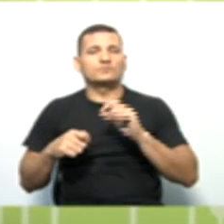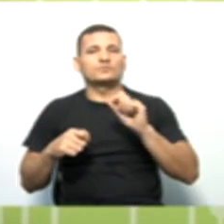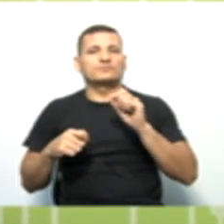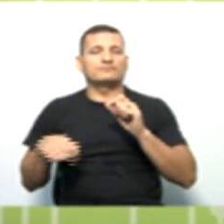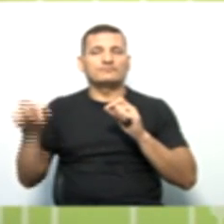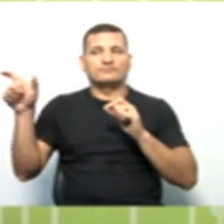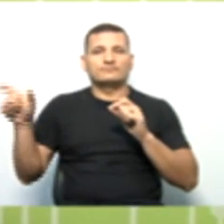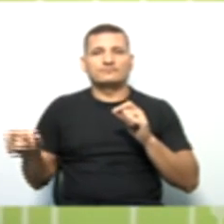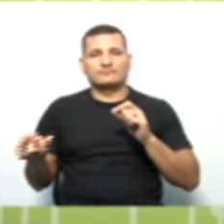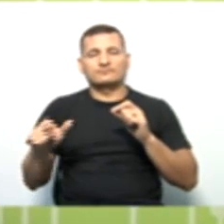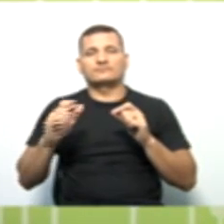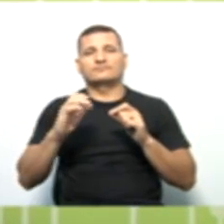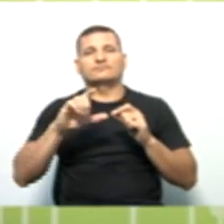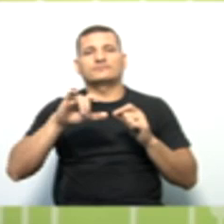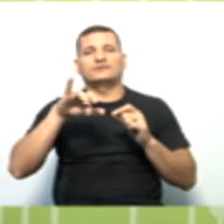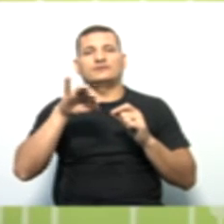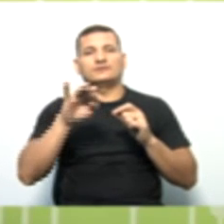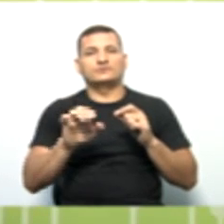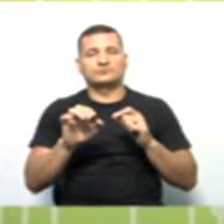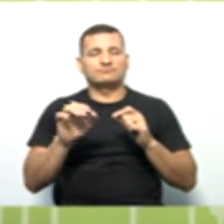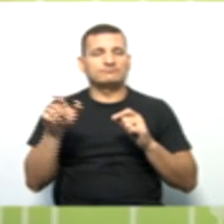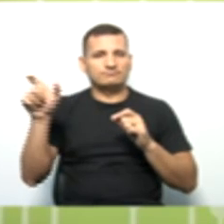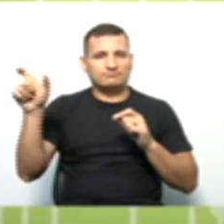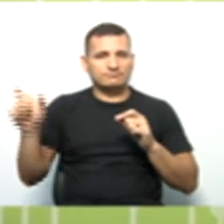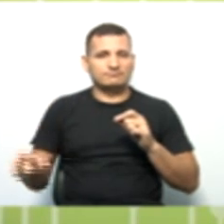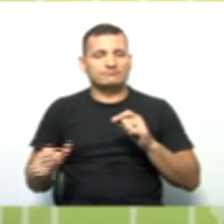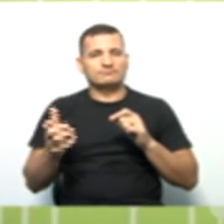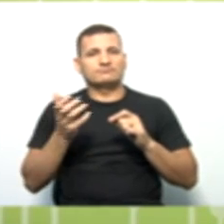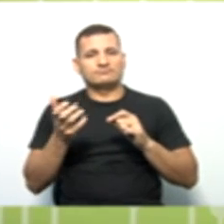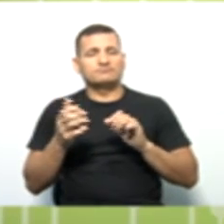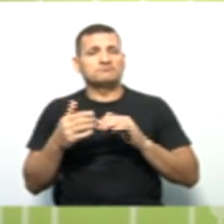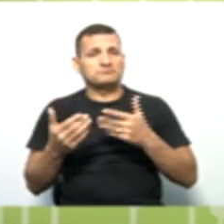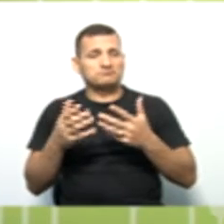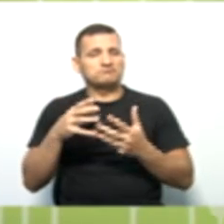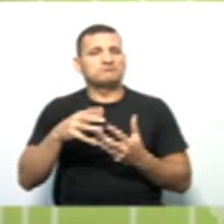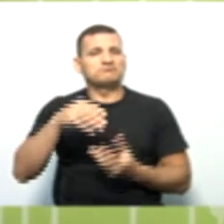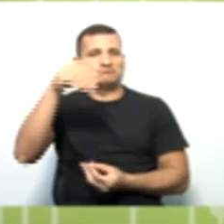cliente quer, quais são as necessidades dele, tá? Então é realmente um milagre,